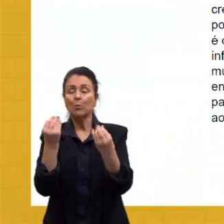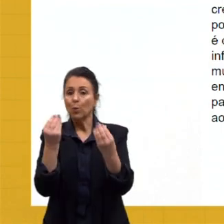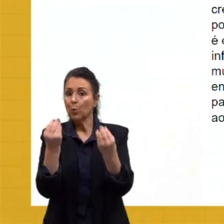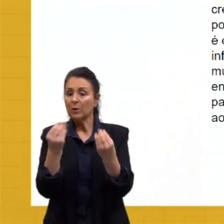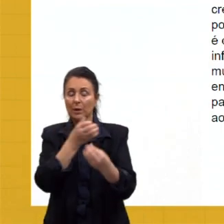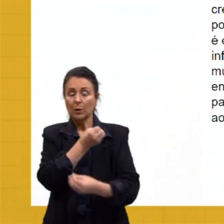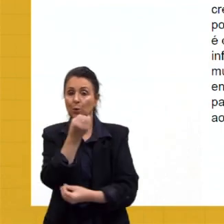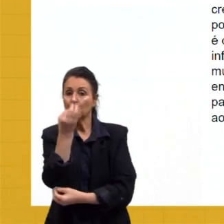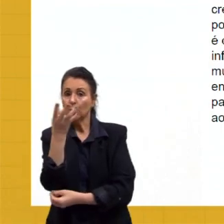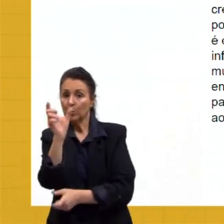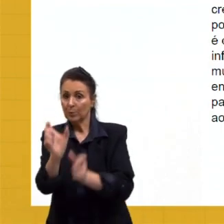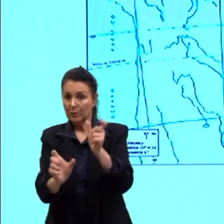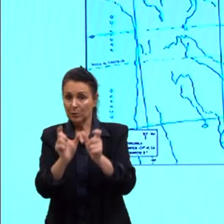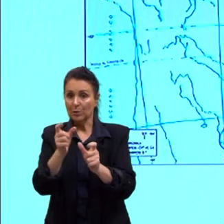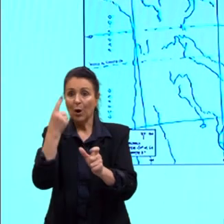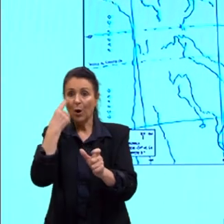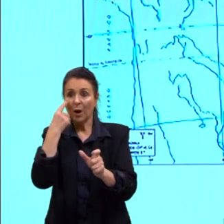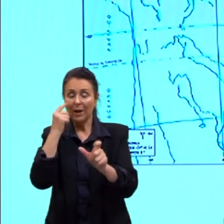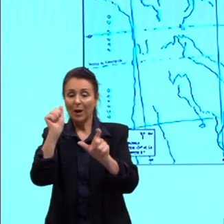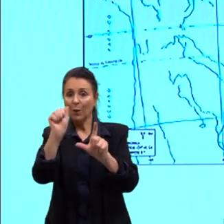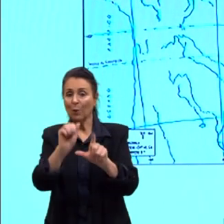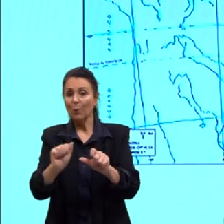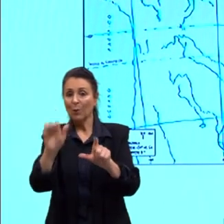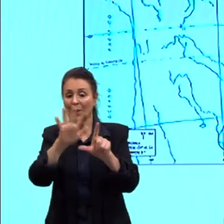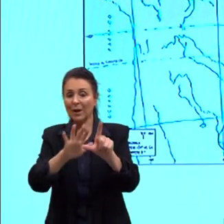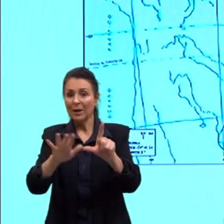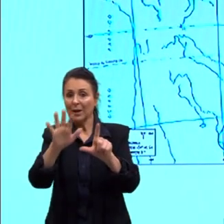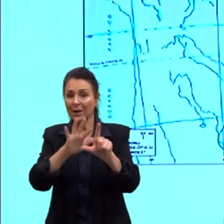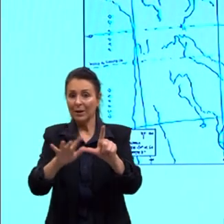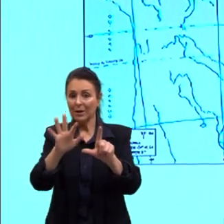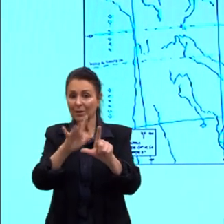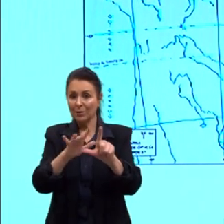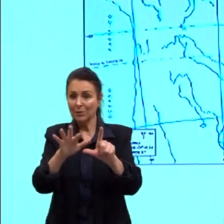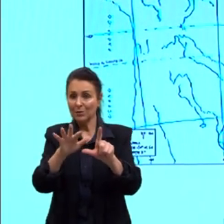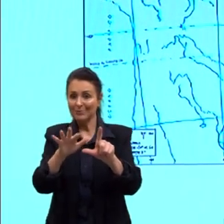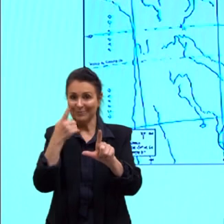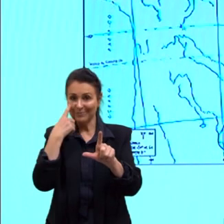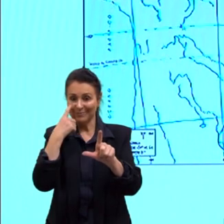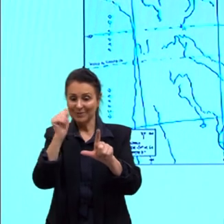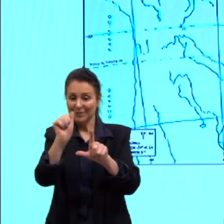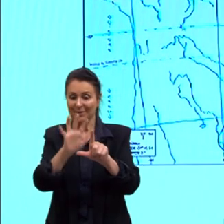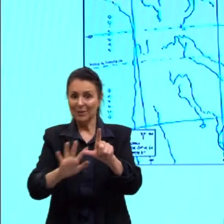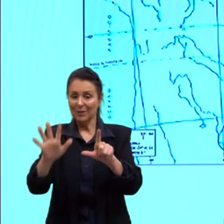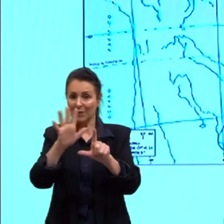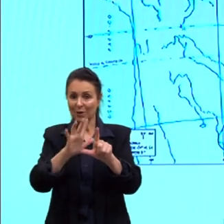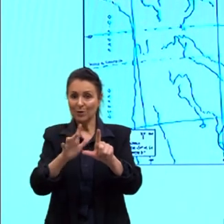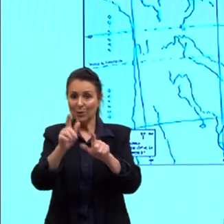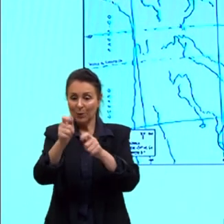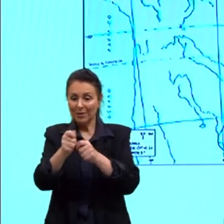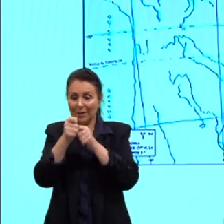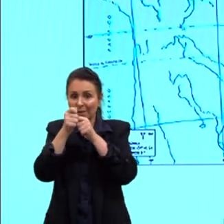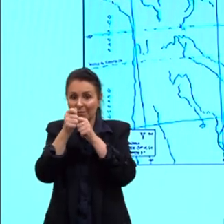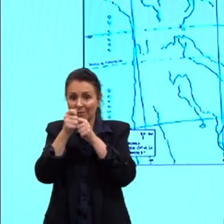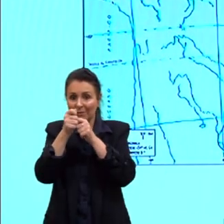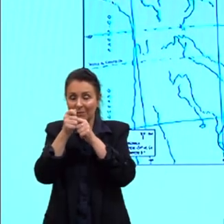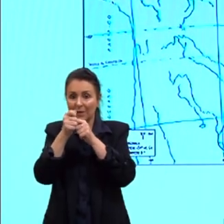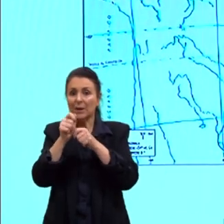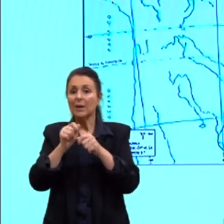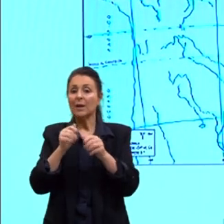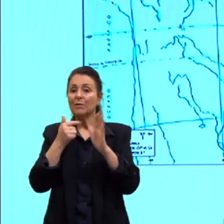para vocês na tela né isso QR Code que vai se tu perguntar ele aí botar a tua câmera Zinha ele vai